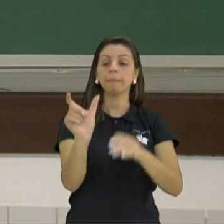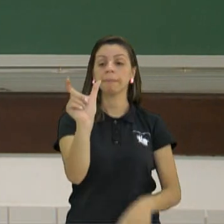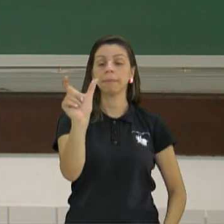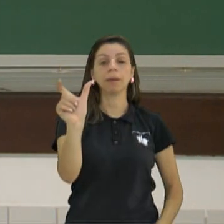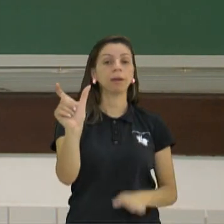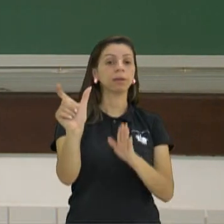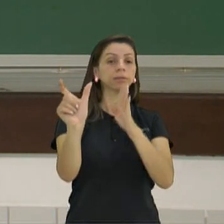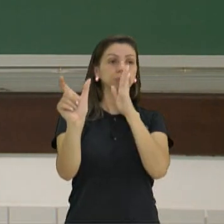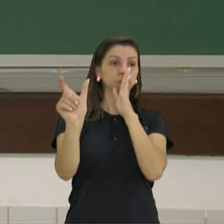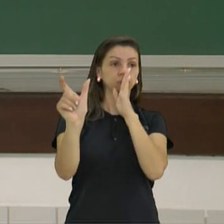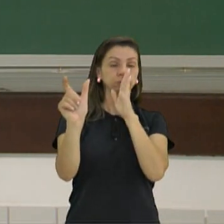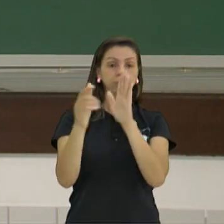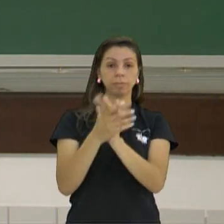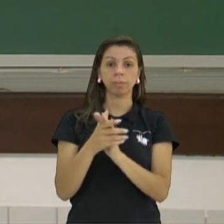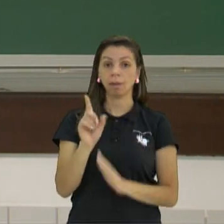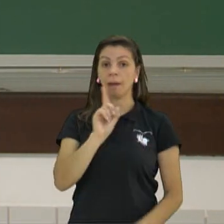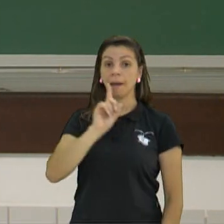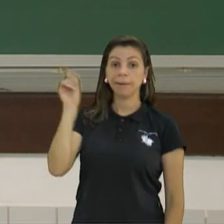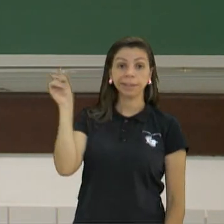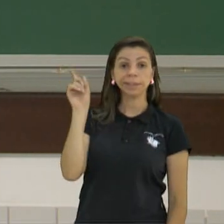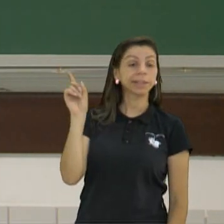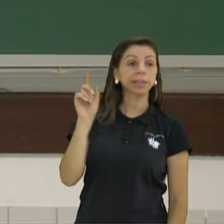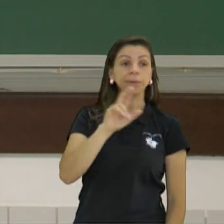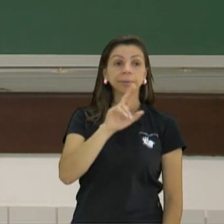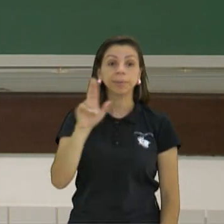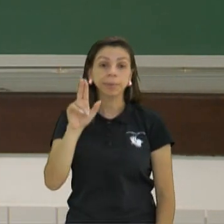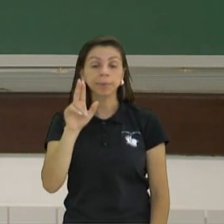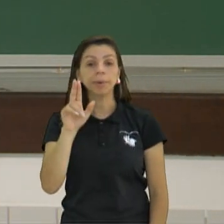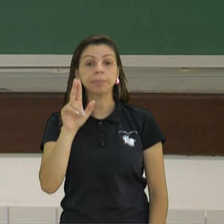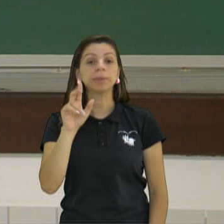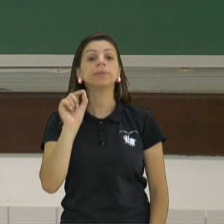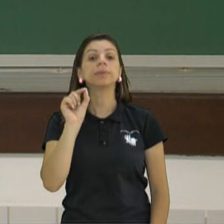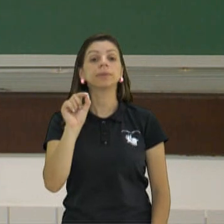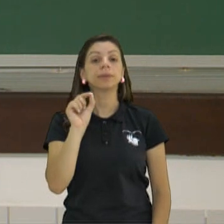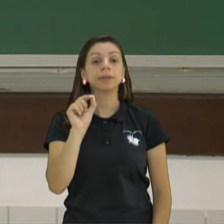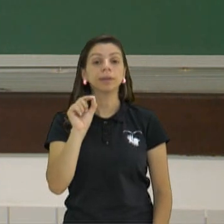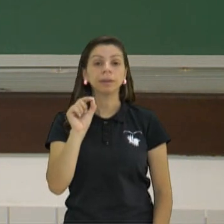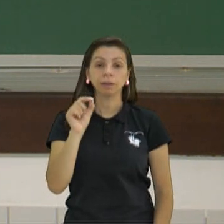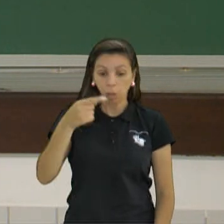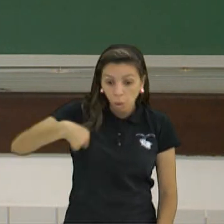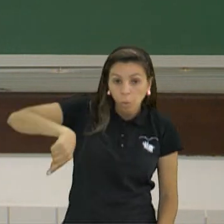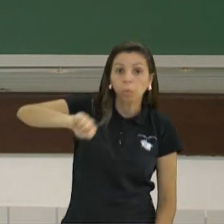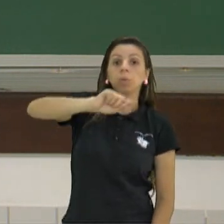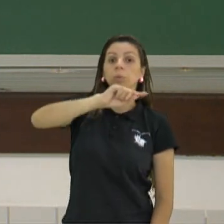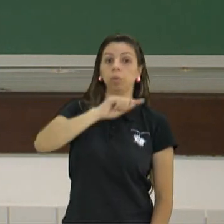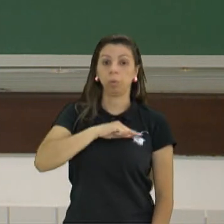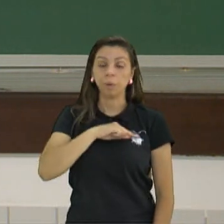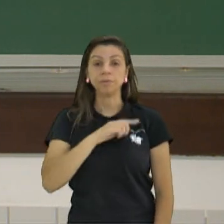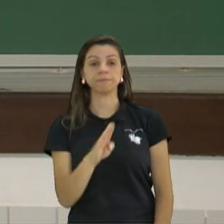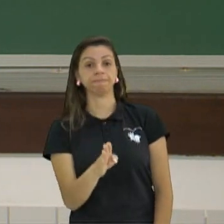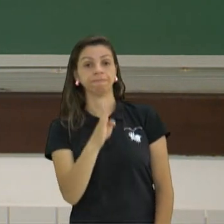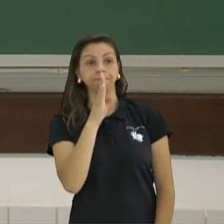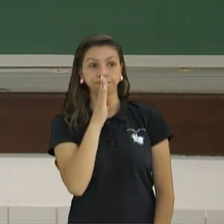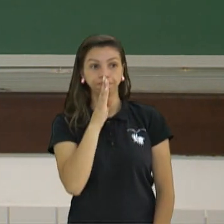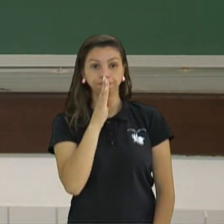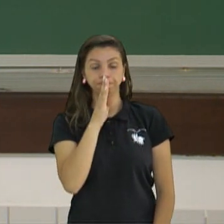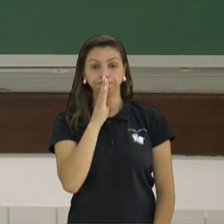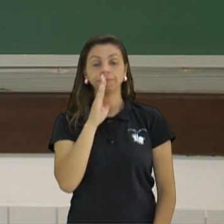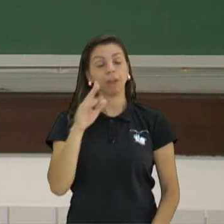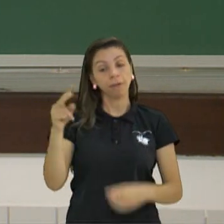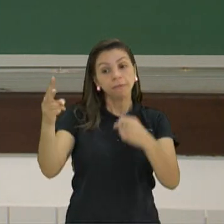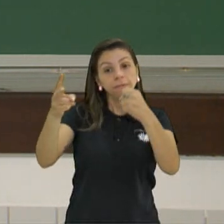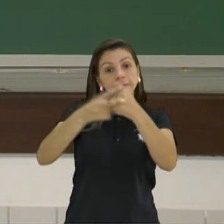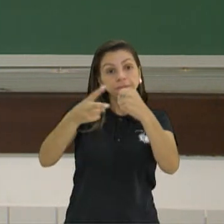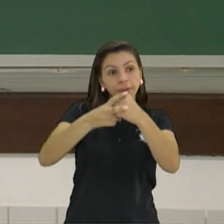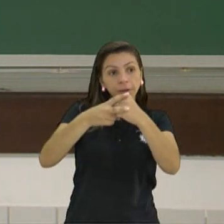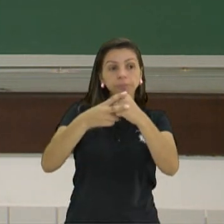nós temos façamos silêncio, nós temos o verbo aqui junto. Portanto, isso daqui é uma frase, isso